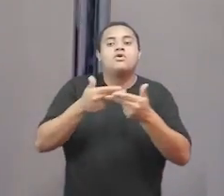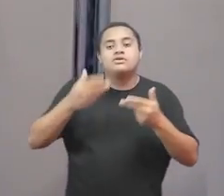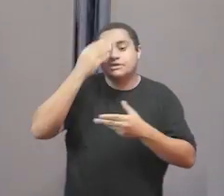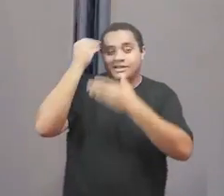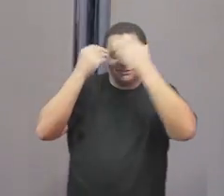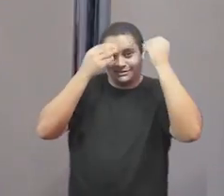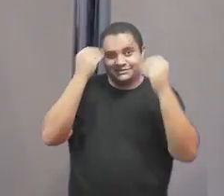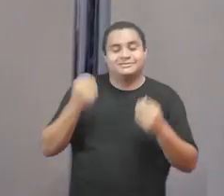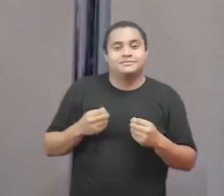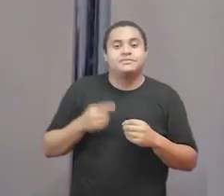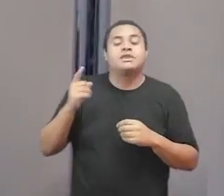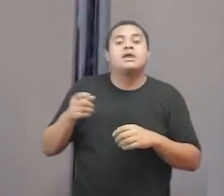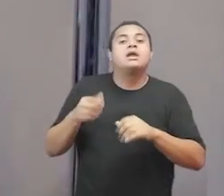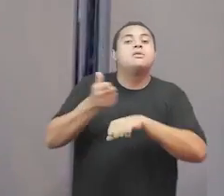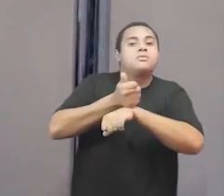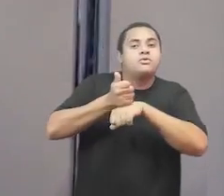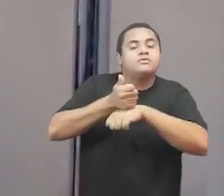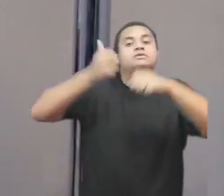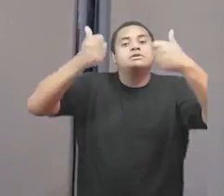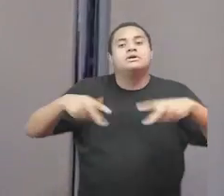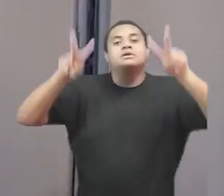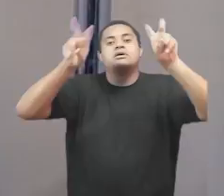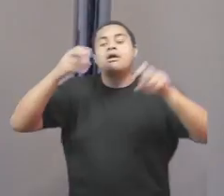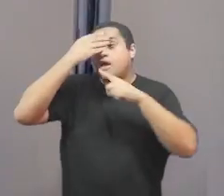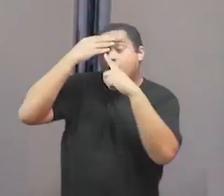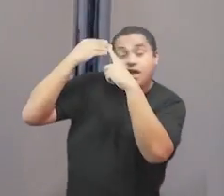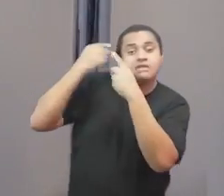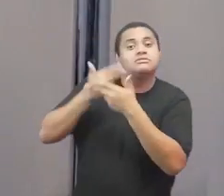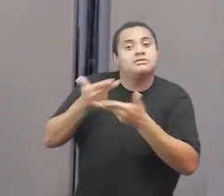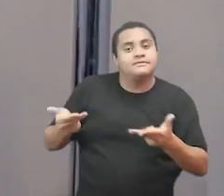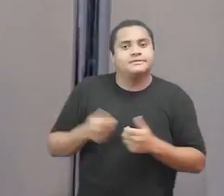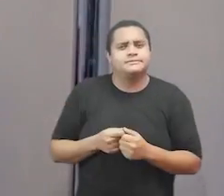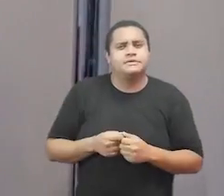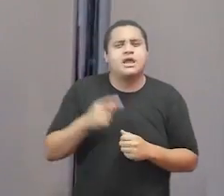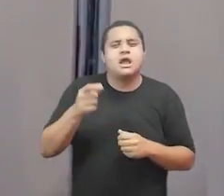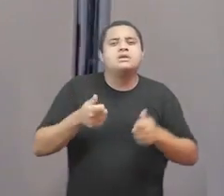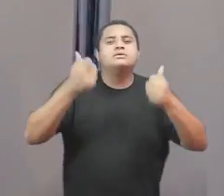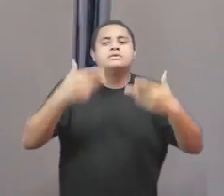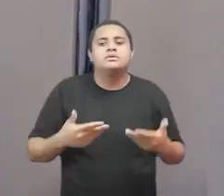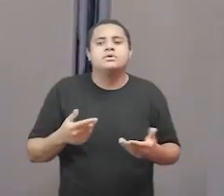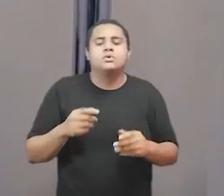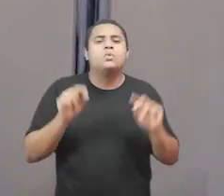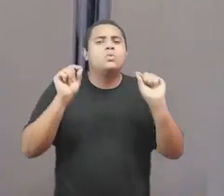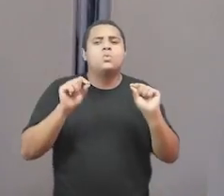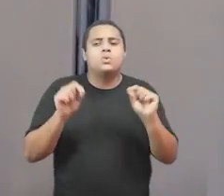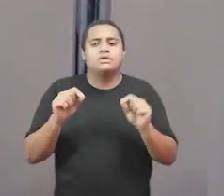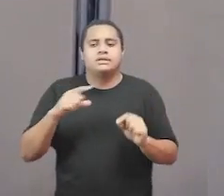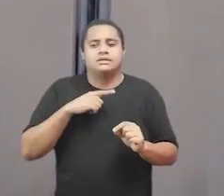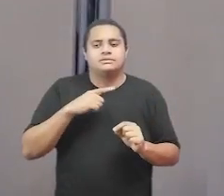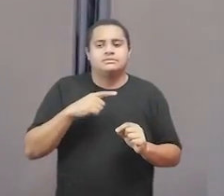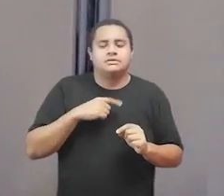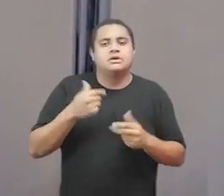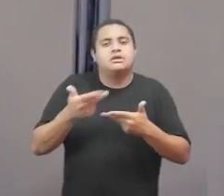psicólogo argentino, ele é especializado em falar sobre esquecer. No caso dele, ele segmentou para esquecer sobre amores. Então, ele faz